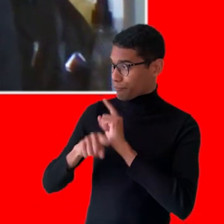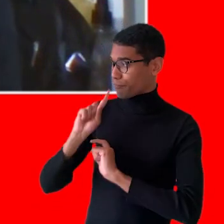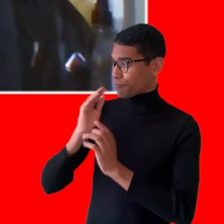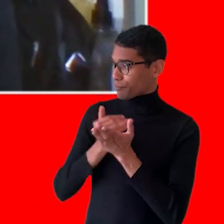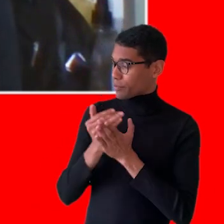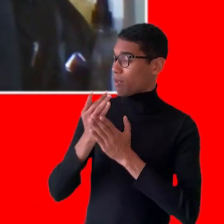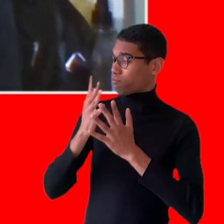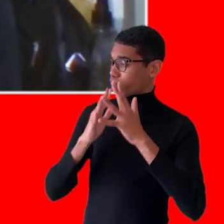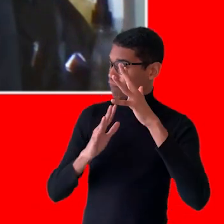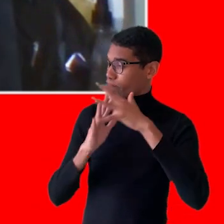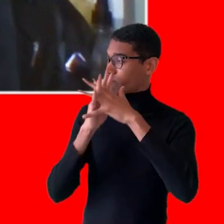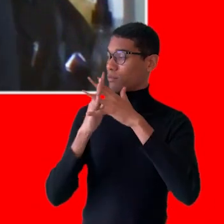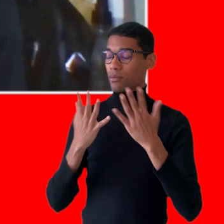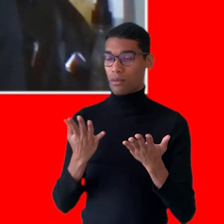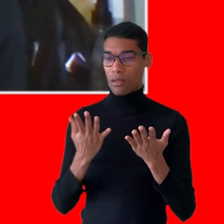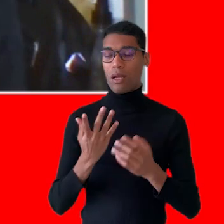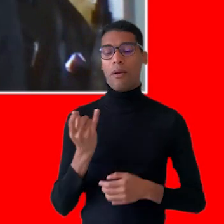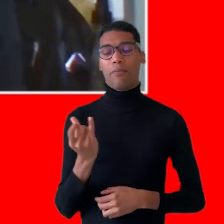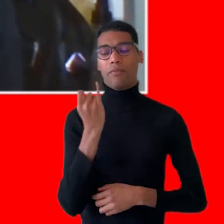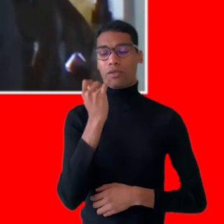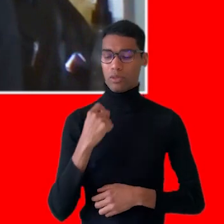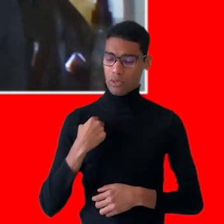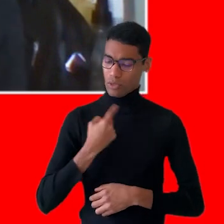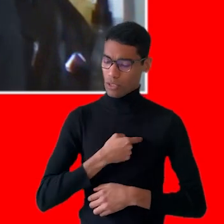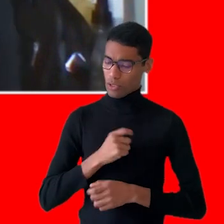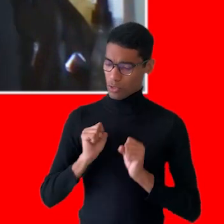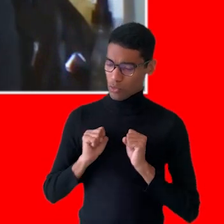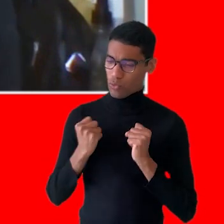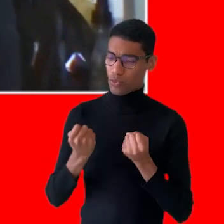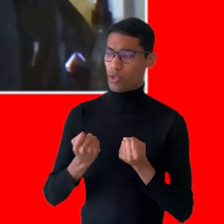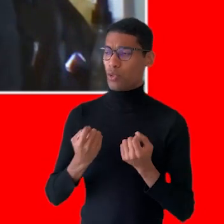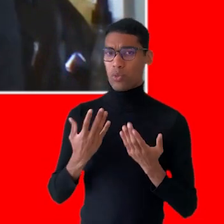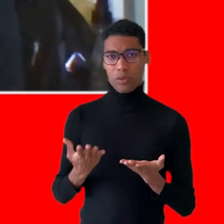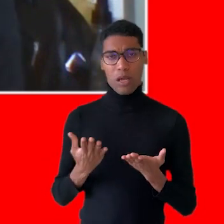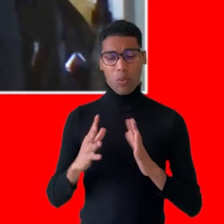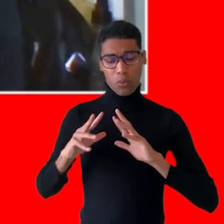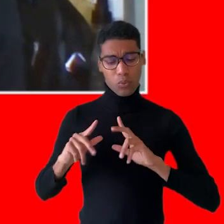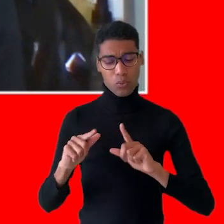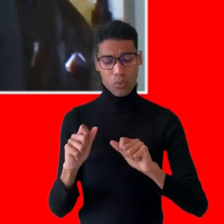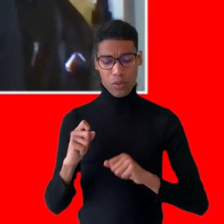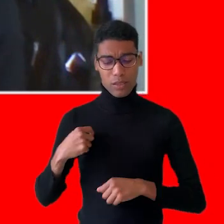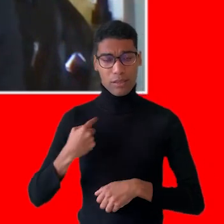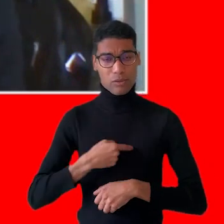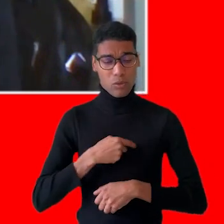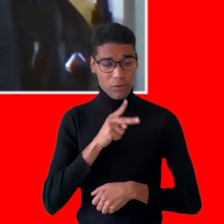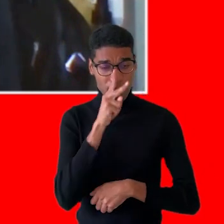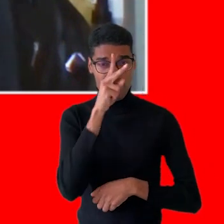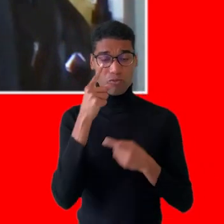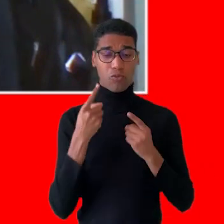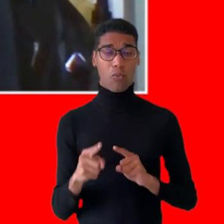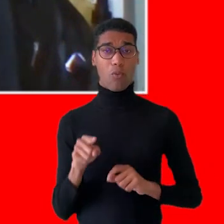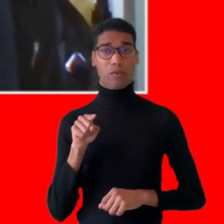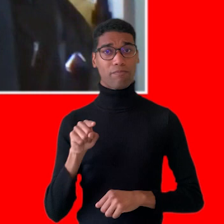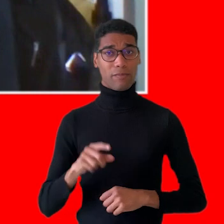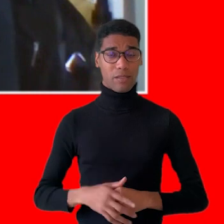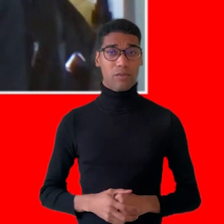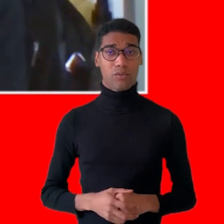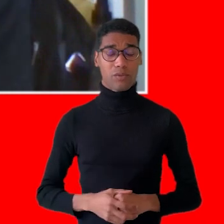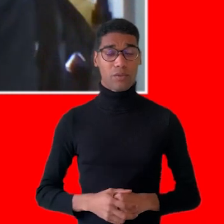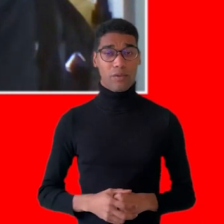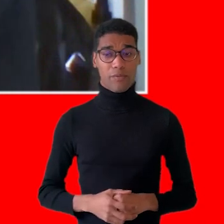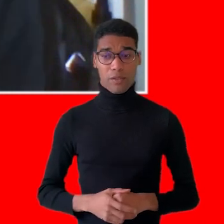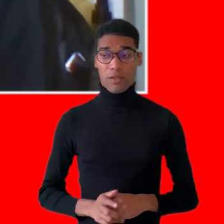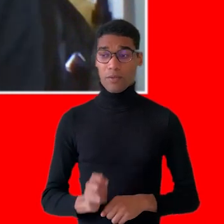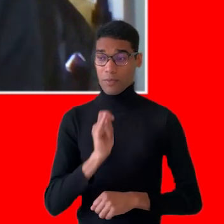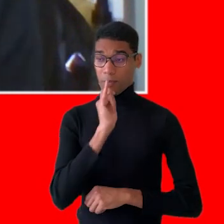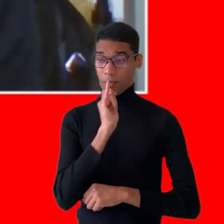prosperar. Nós precisamos lutar com todas as nossas forças contra isso.